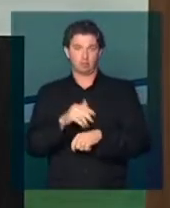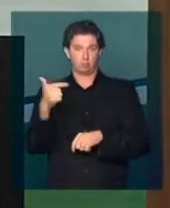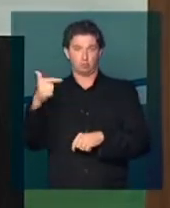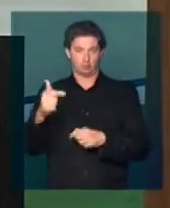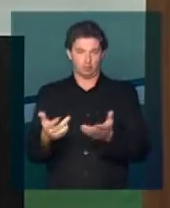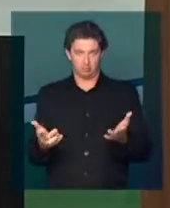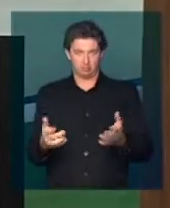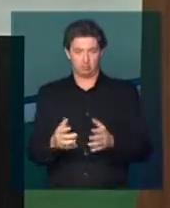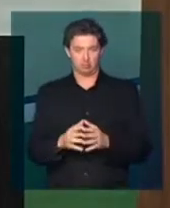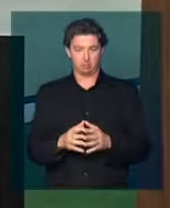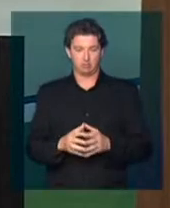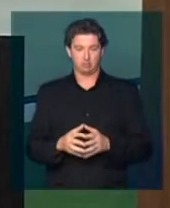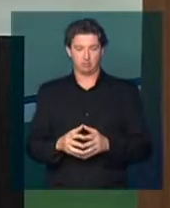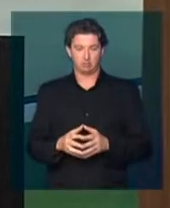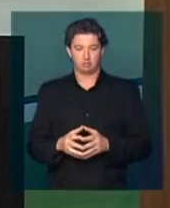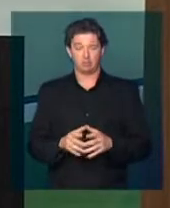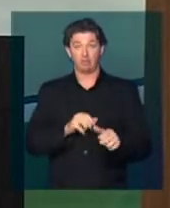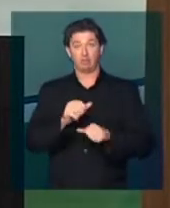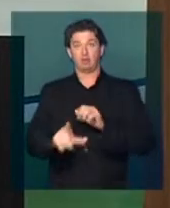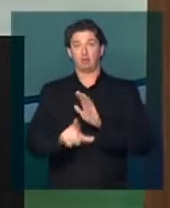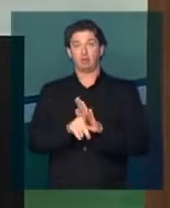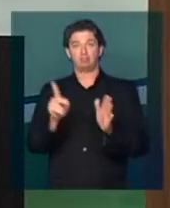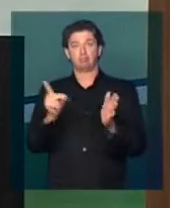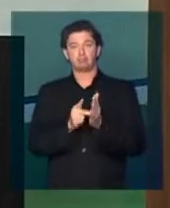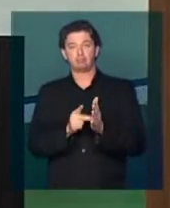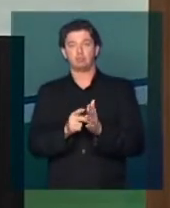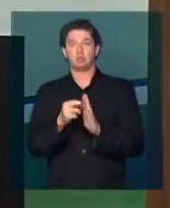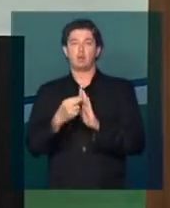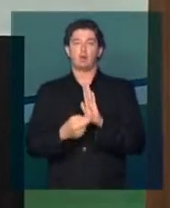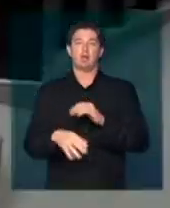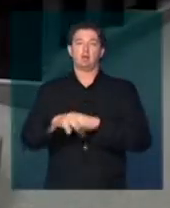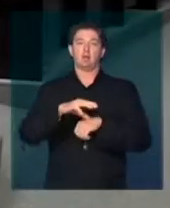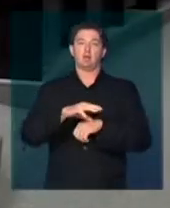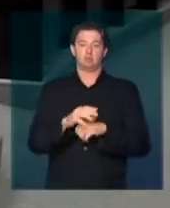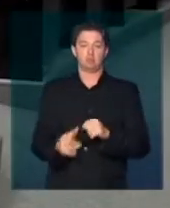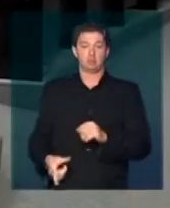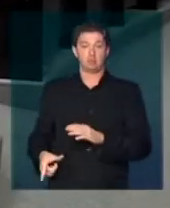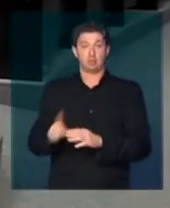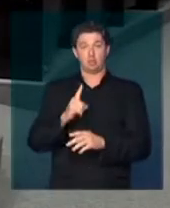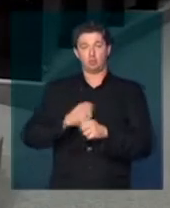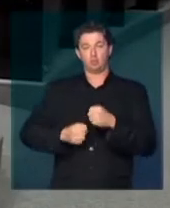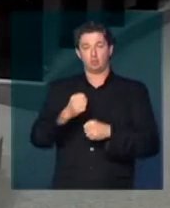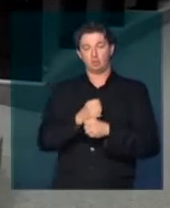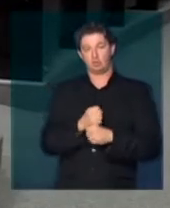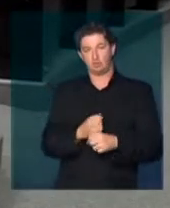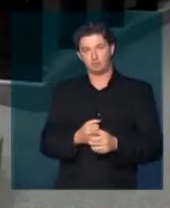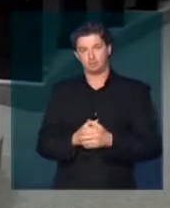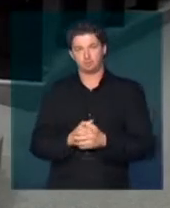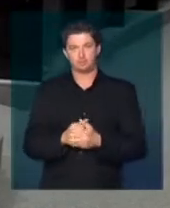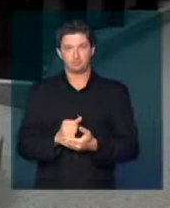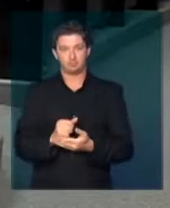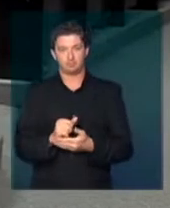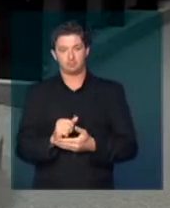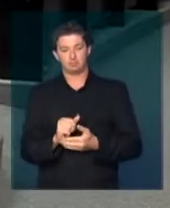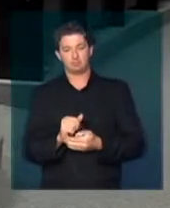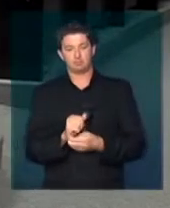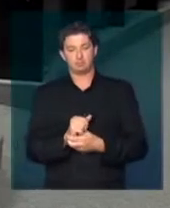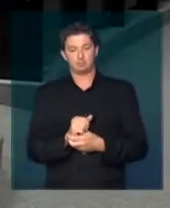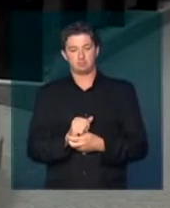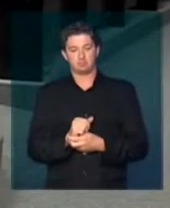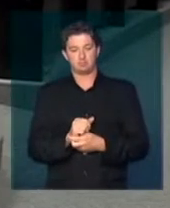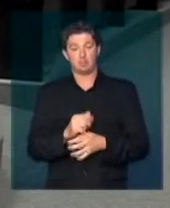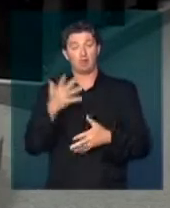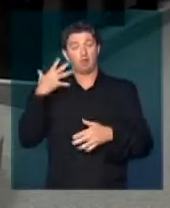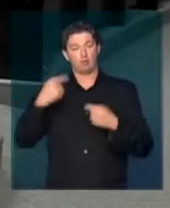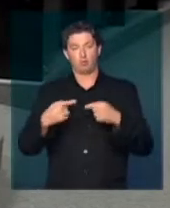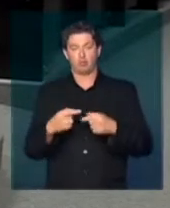um referendo a ponto que vire lei ou norma constitucional antes de um ano antes das eleições. Então, esse é o ponto da